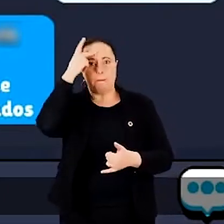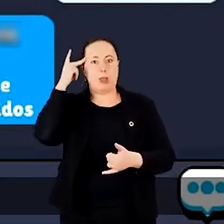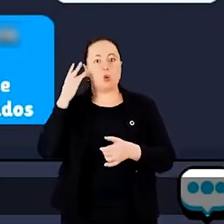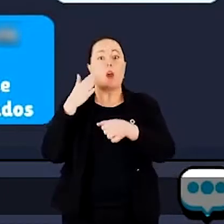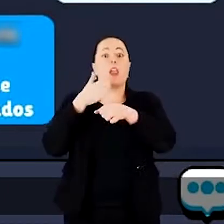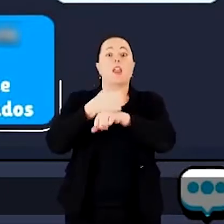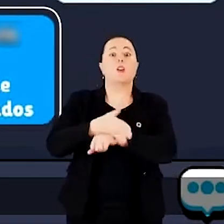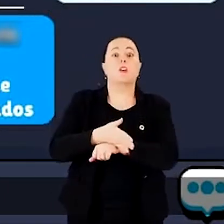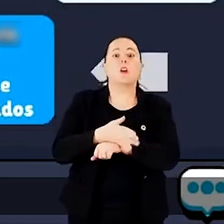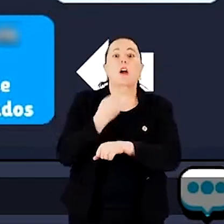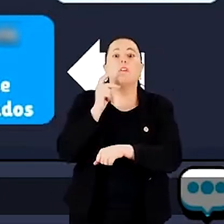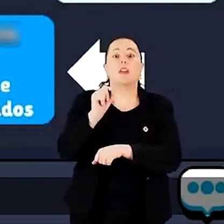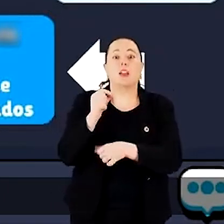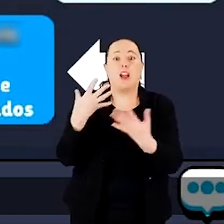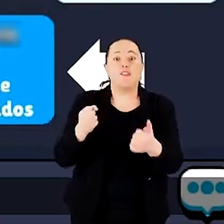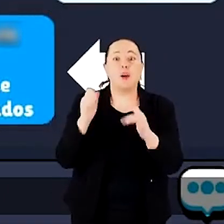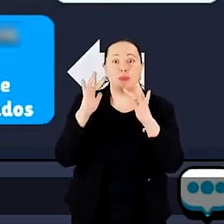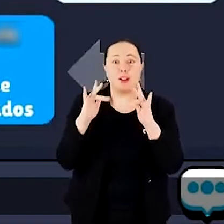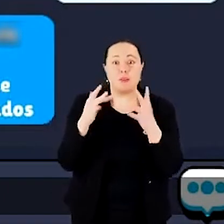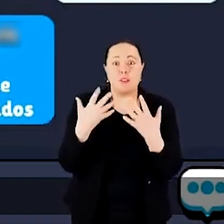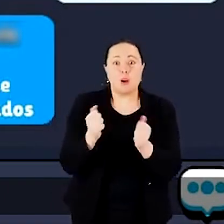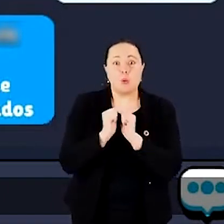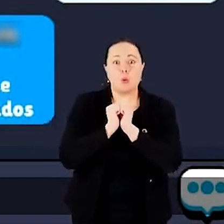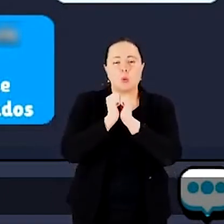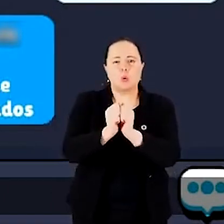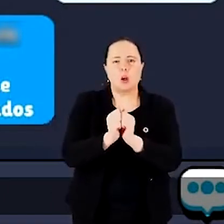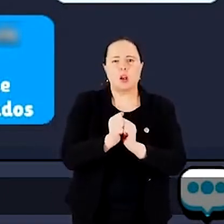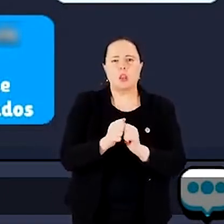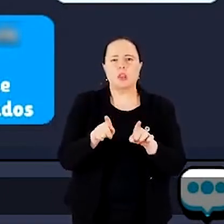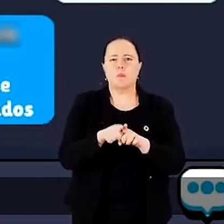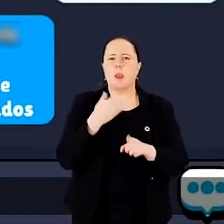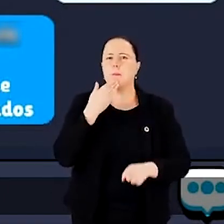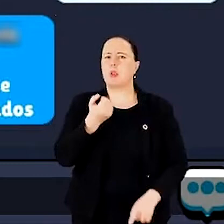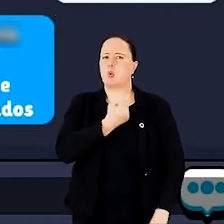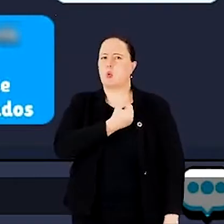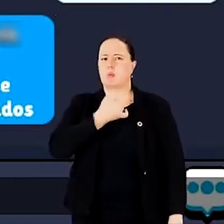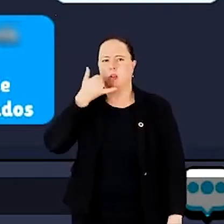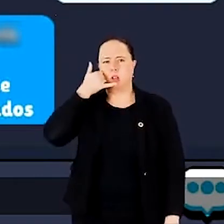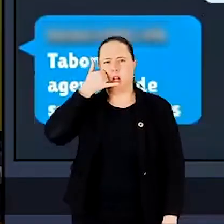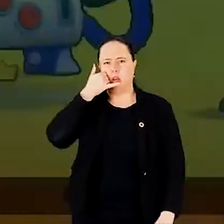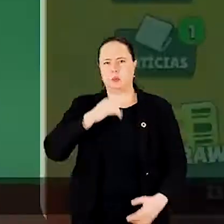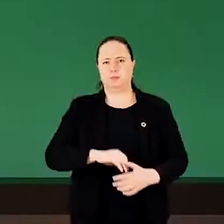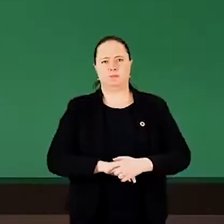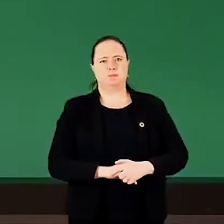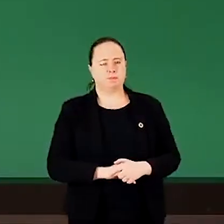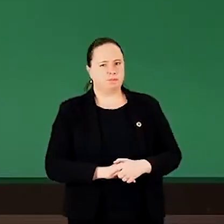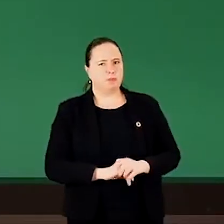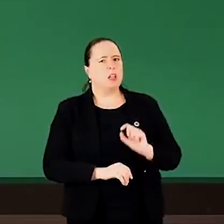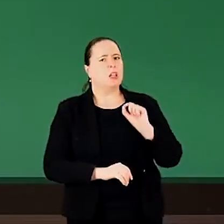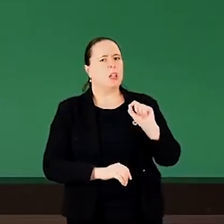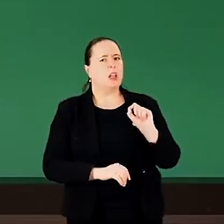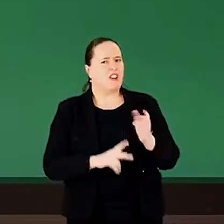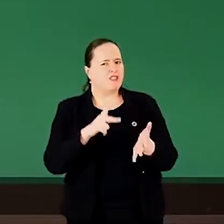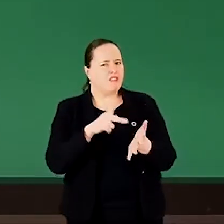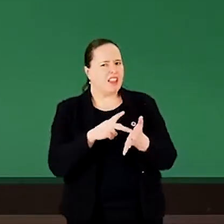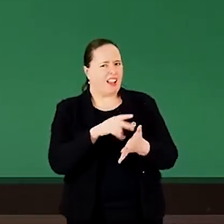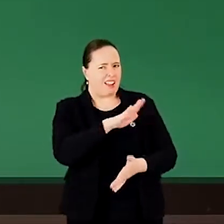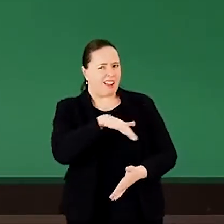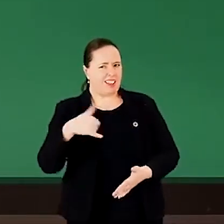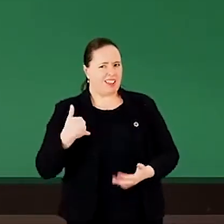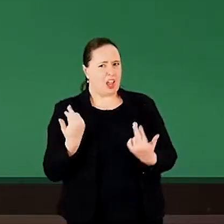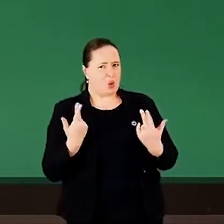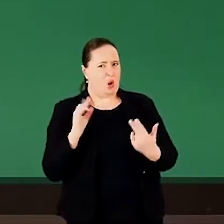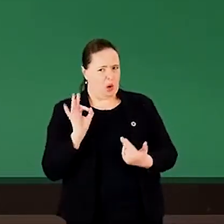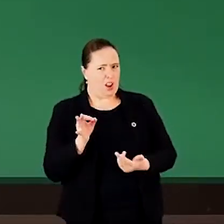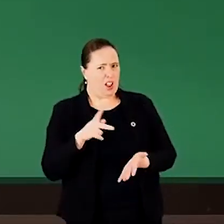e alguém entrou pedindo ela em namoro e pedindo o número de telefone dela. Quem garante que era